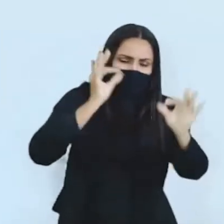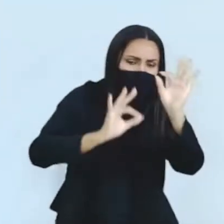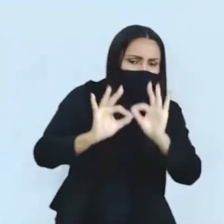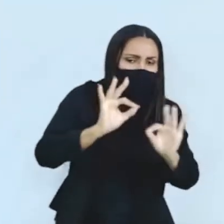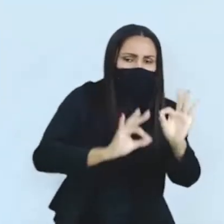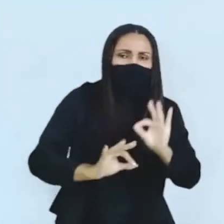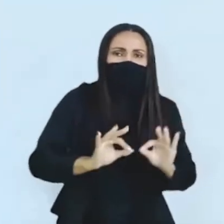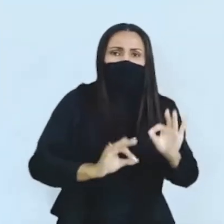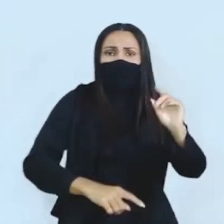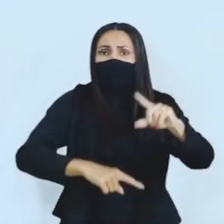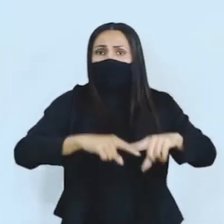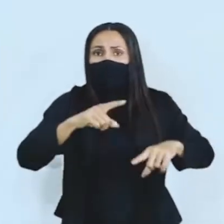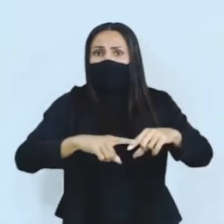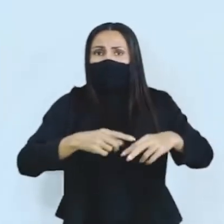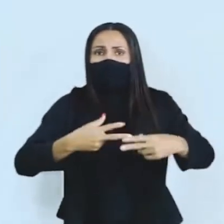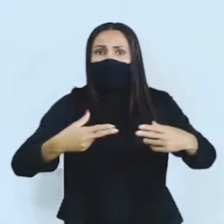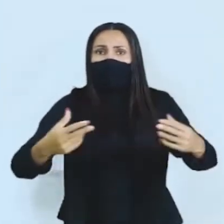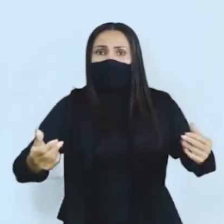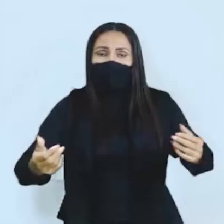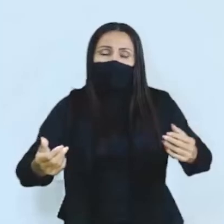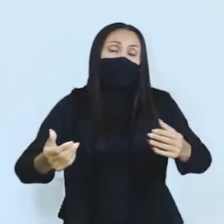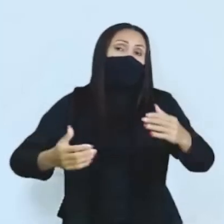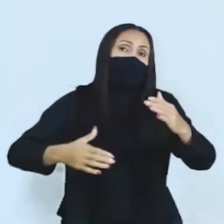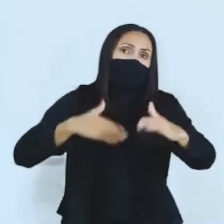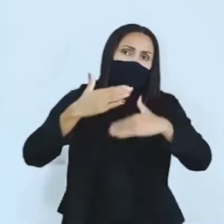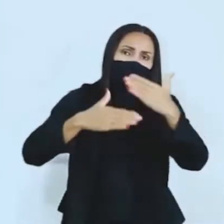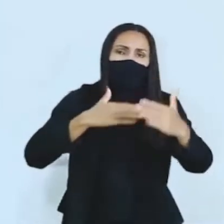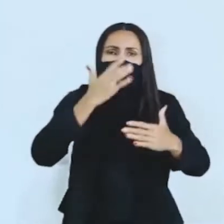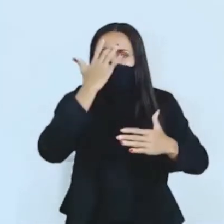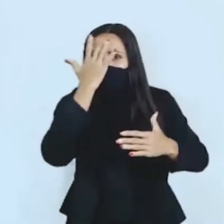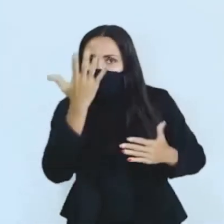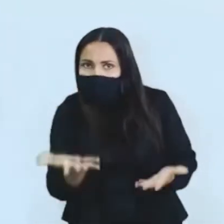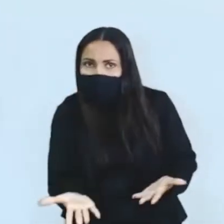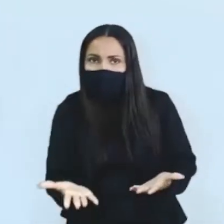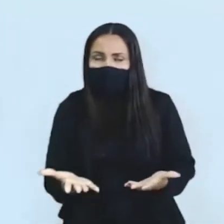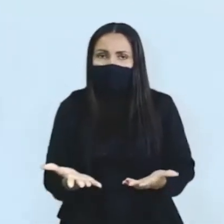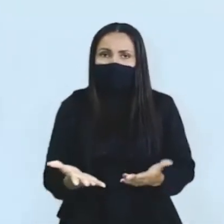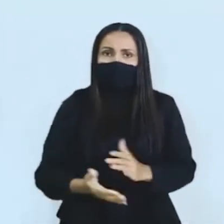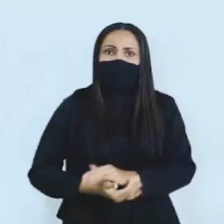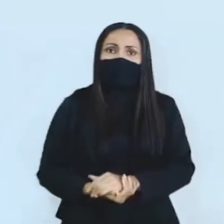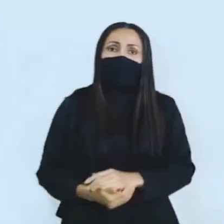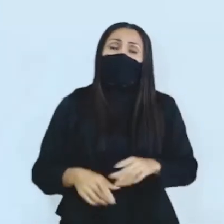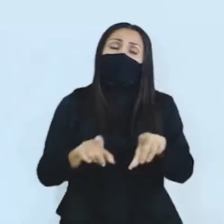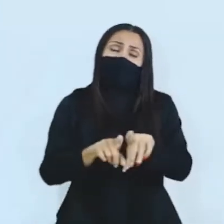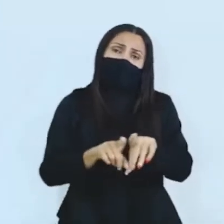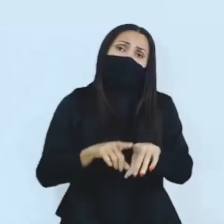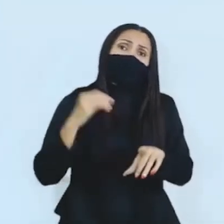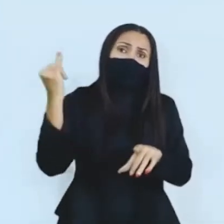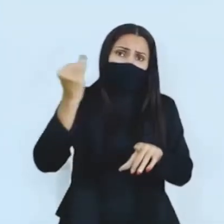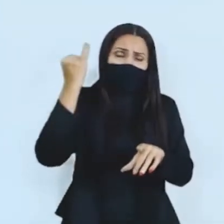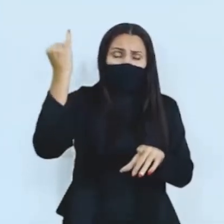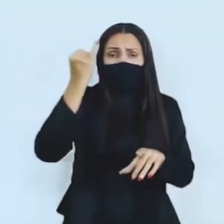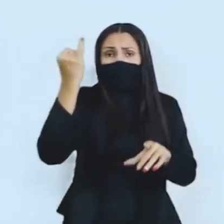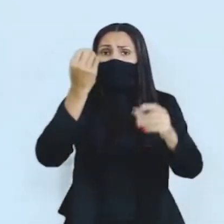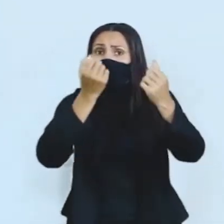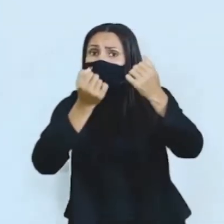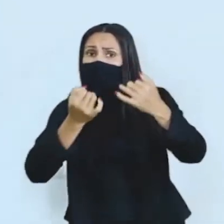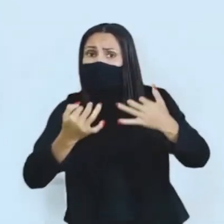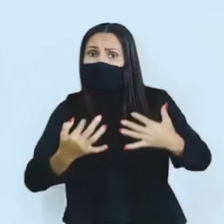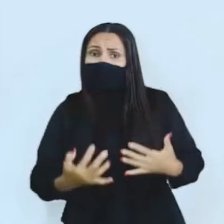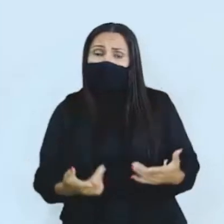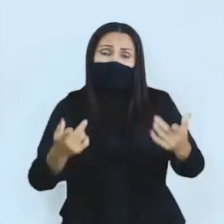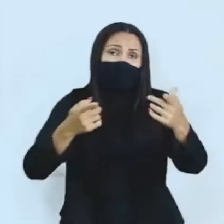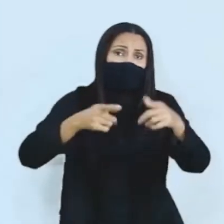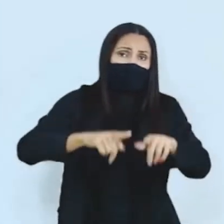objeto a construir com mais facilidade, certo? Então, também é importante ressaltar que, paralelo à